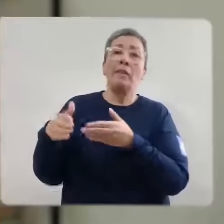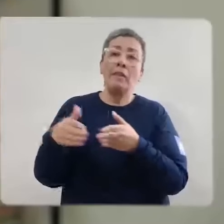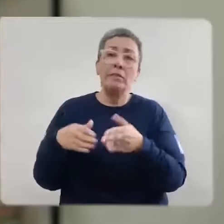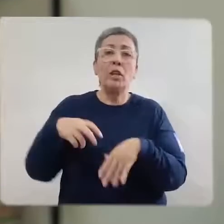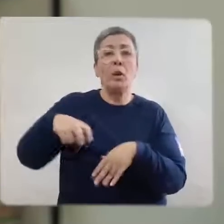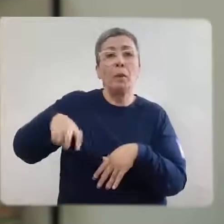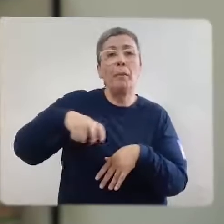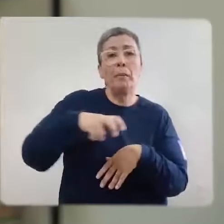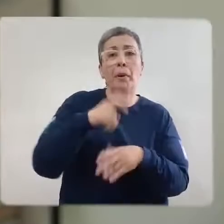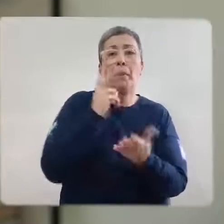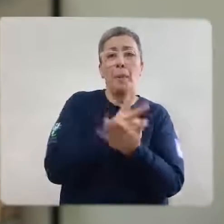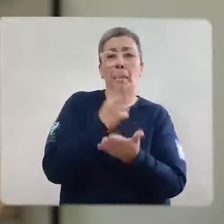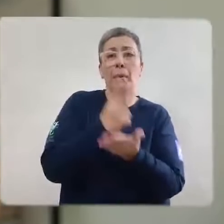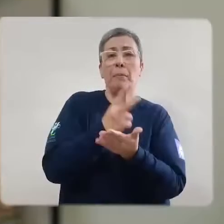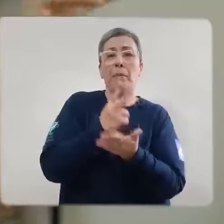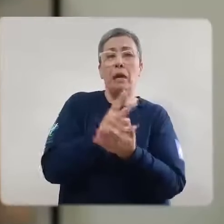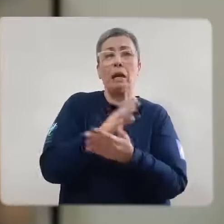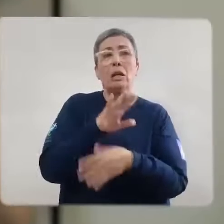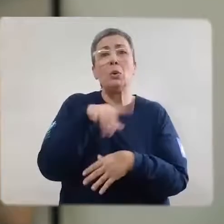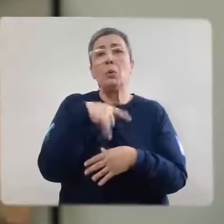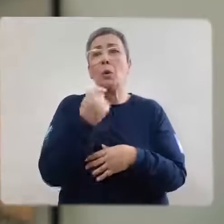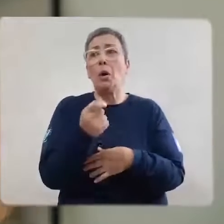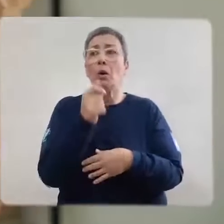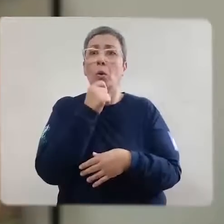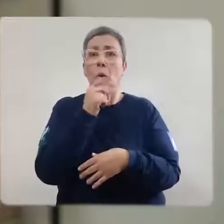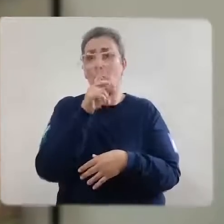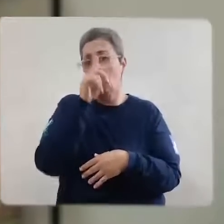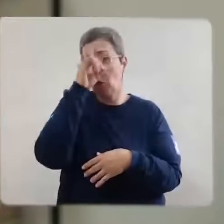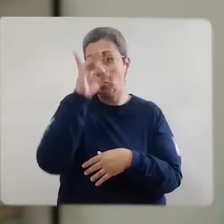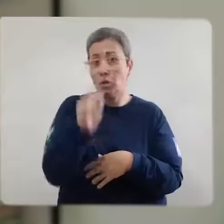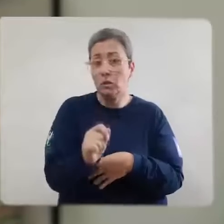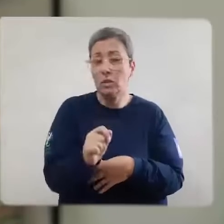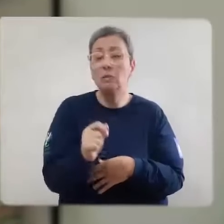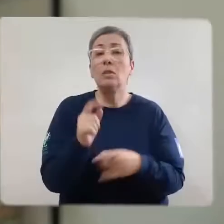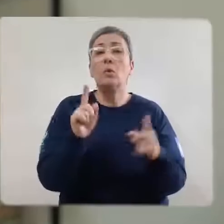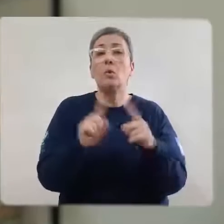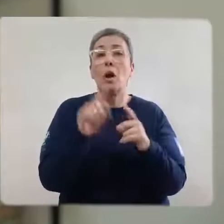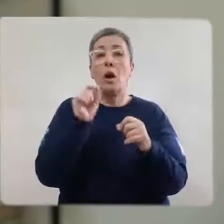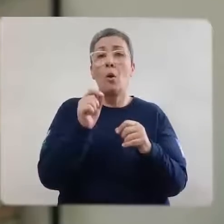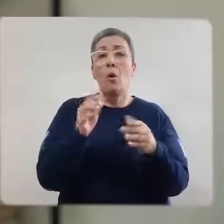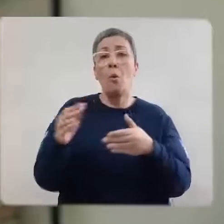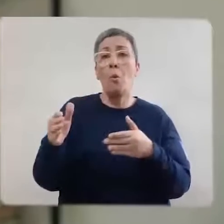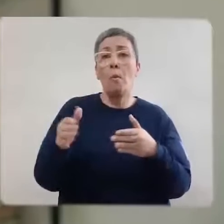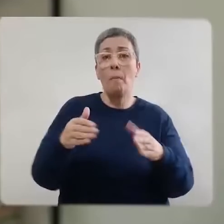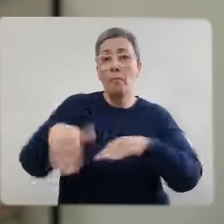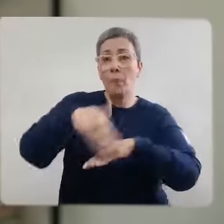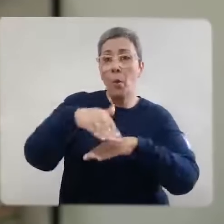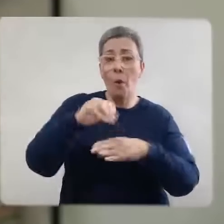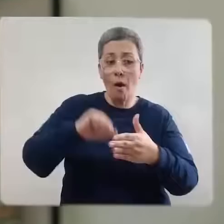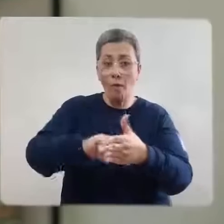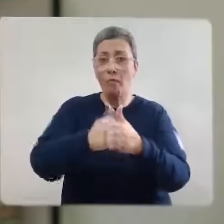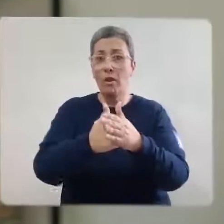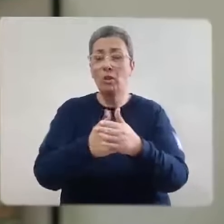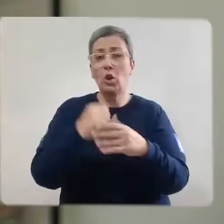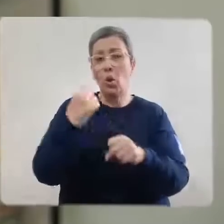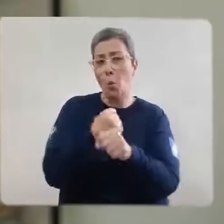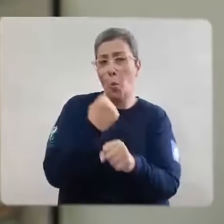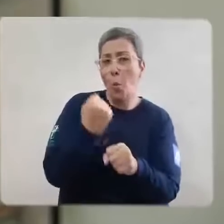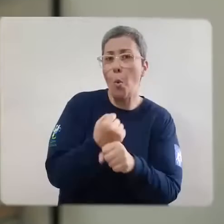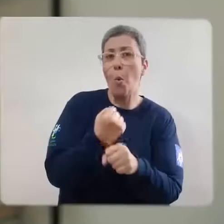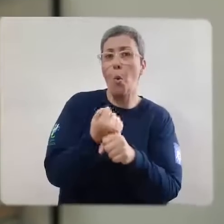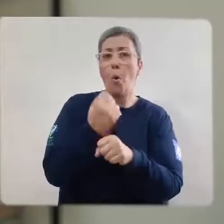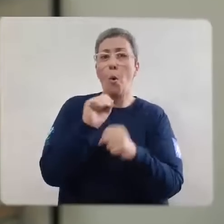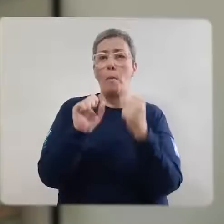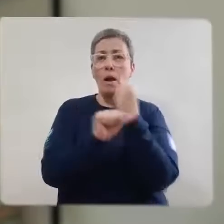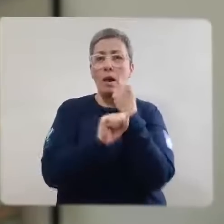os dias para ir para a escola. E aí, num dado dia, uma rua está fechada por uma obra